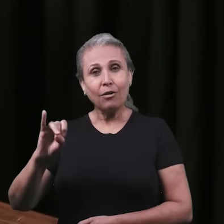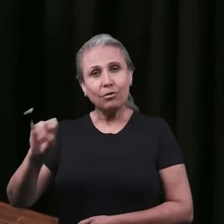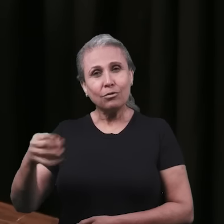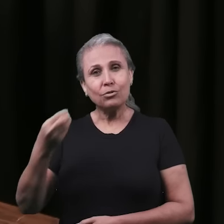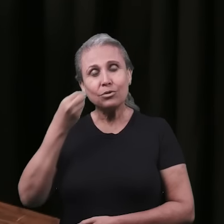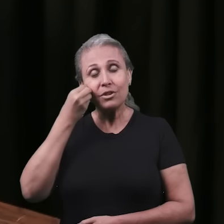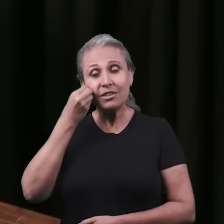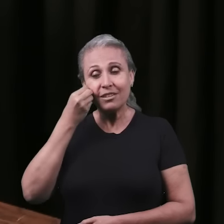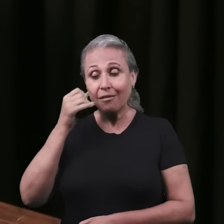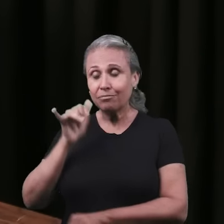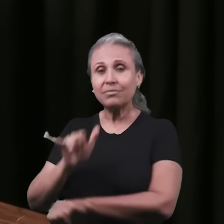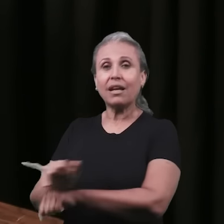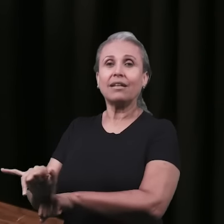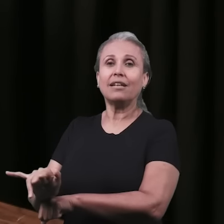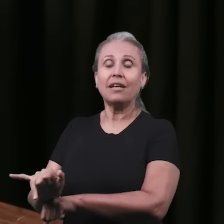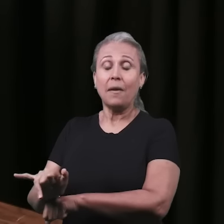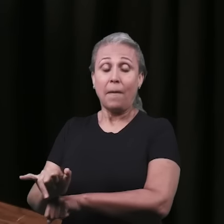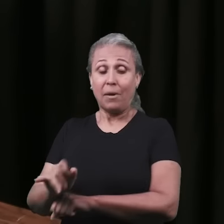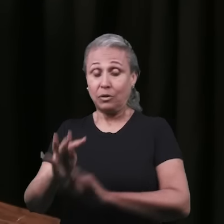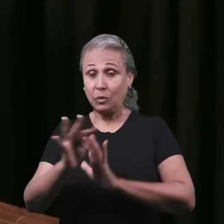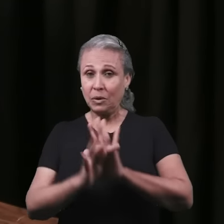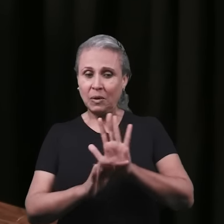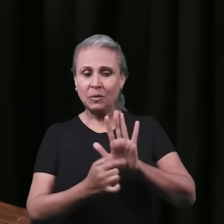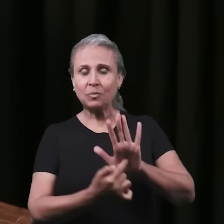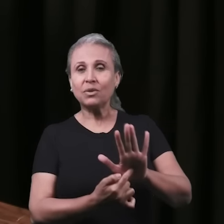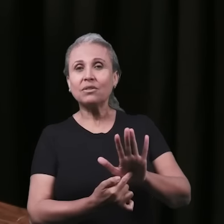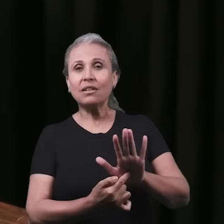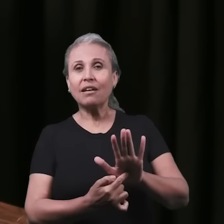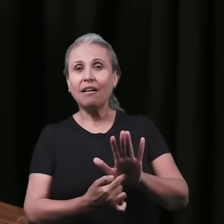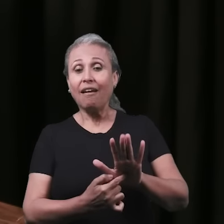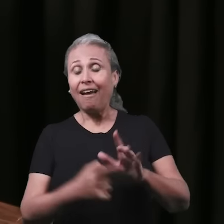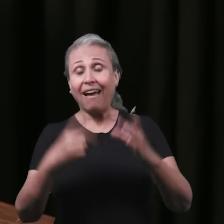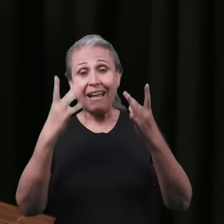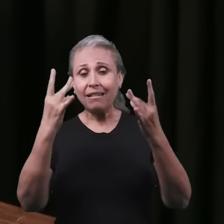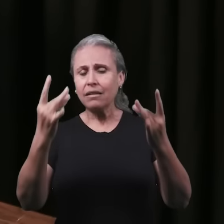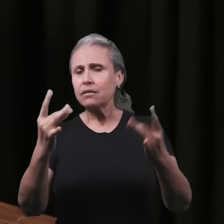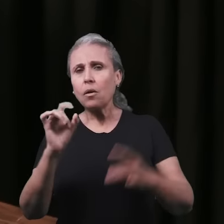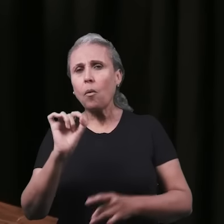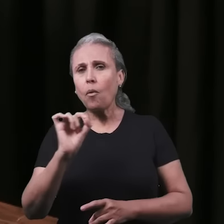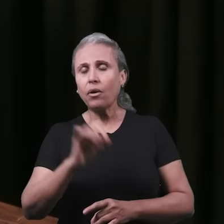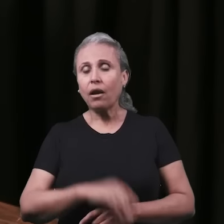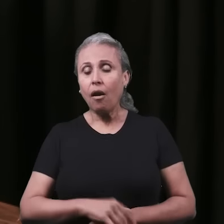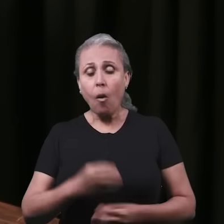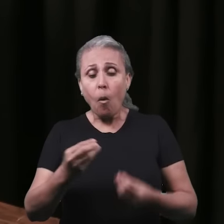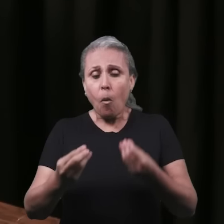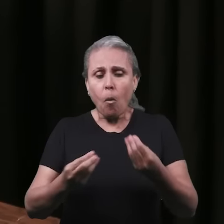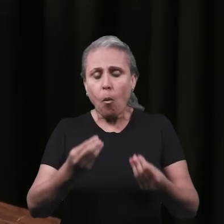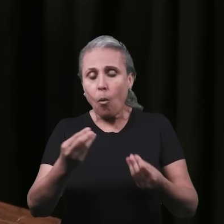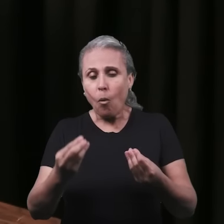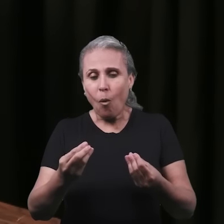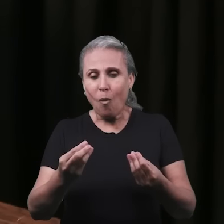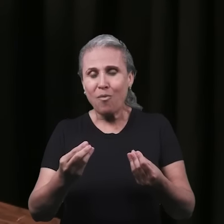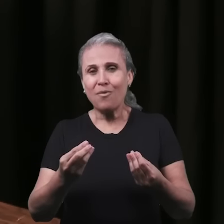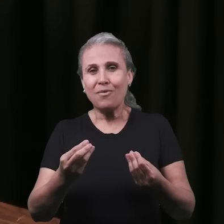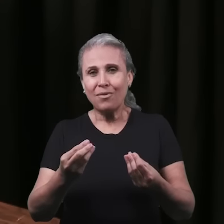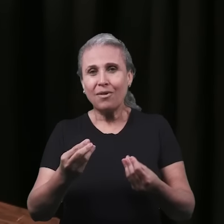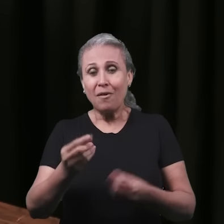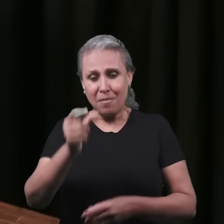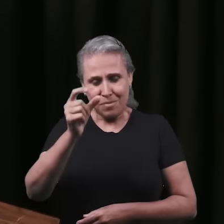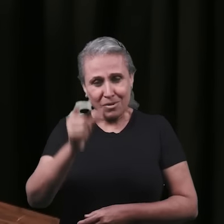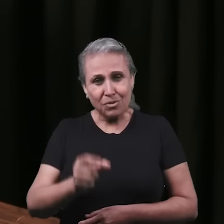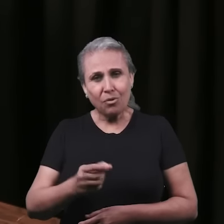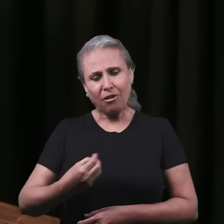outros, nós vamos olhar aqui na palavra e nos chama a atenção. Né? Como que alguém pode fazer isso? Como que alguém pode trocar o